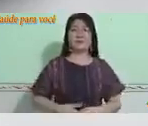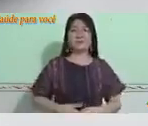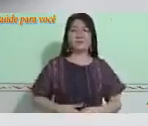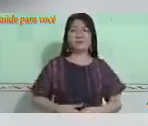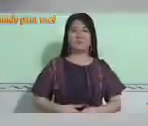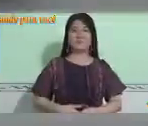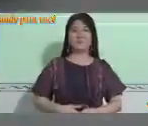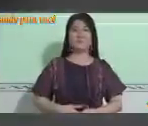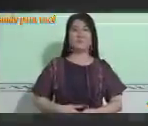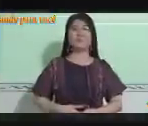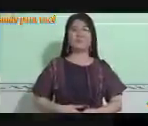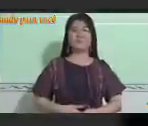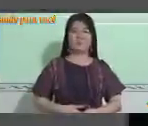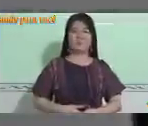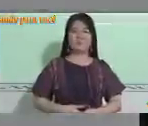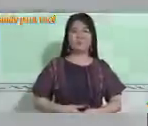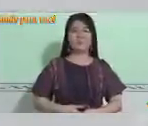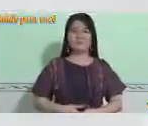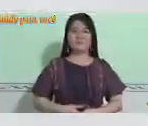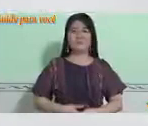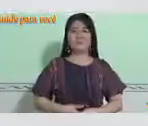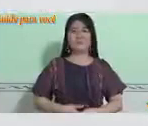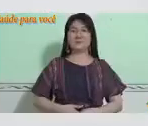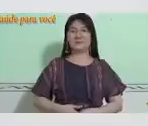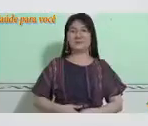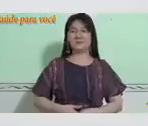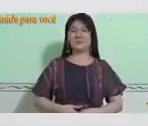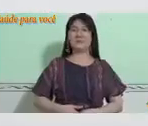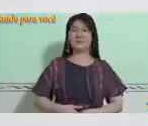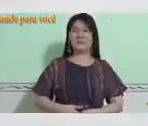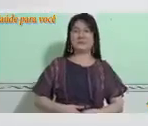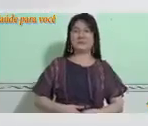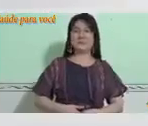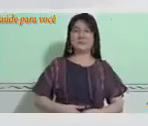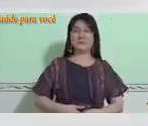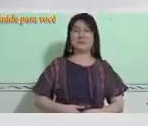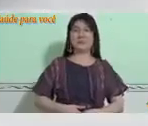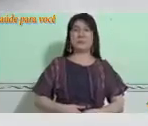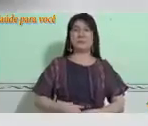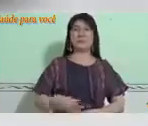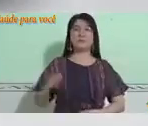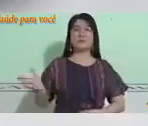como este ation e acento agudo